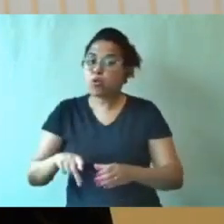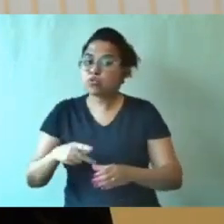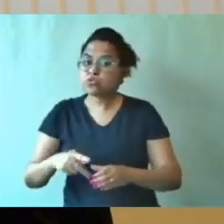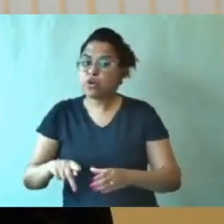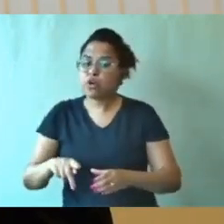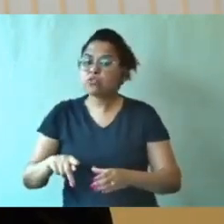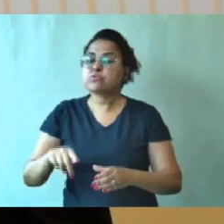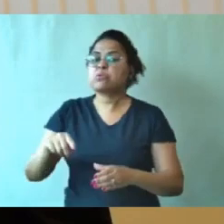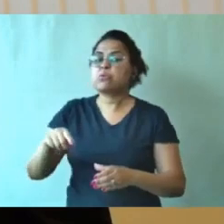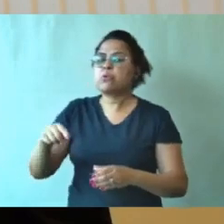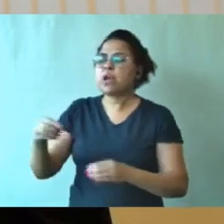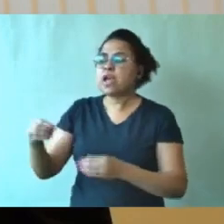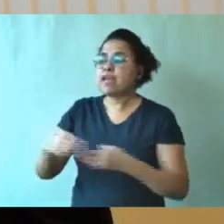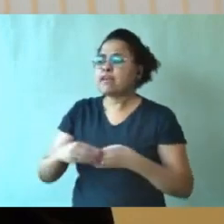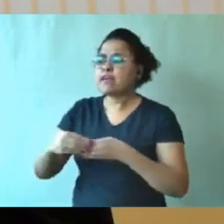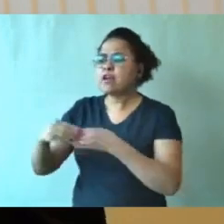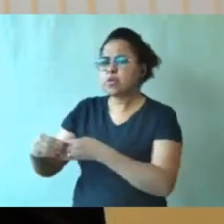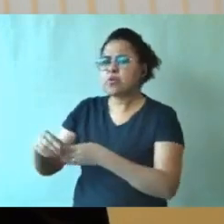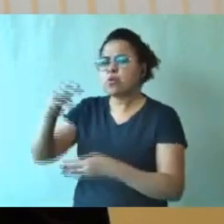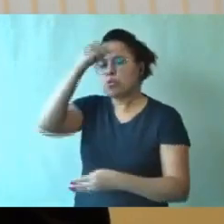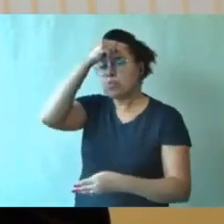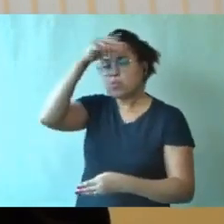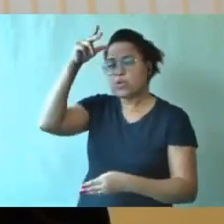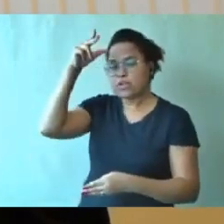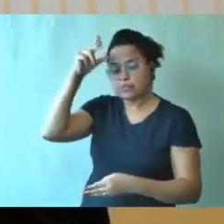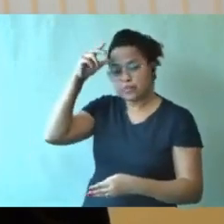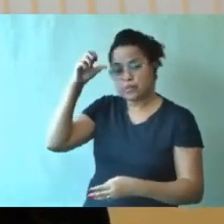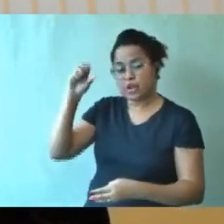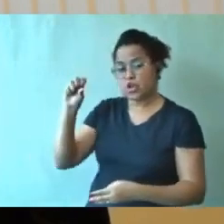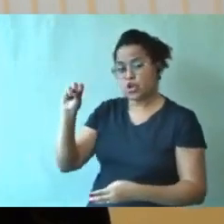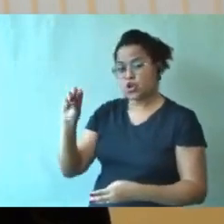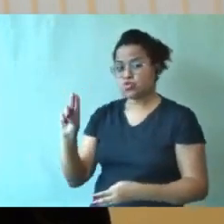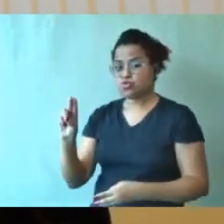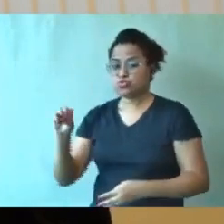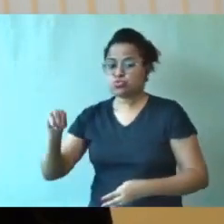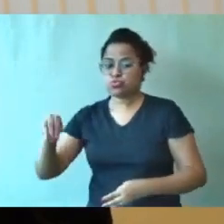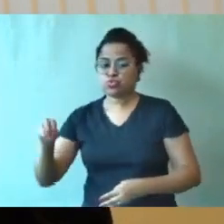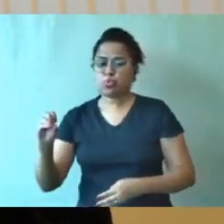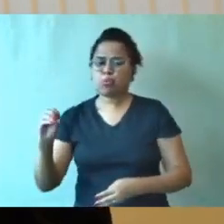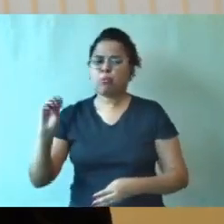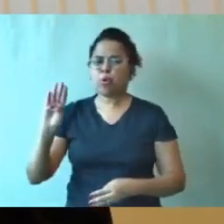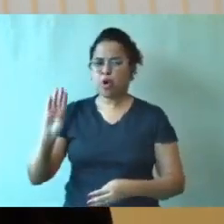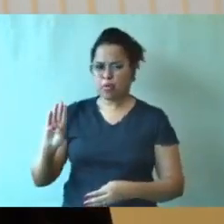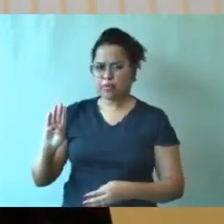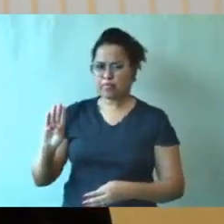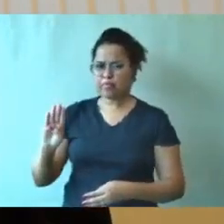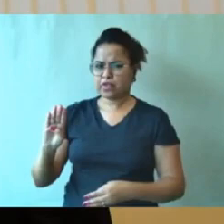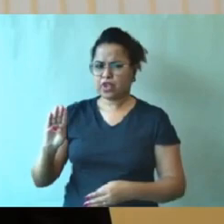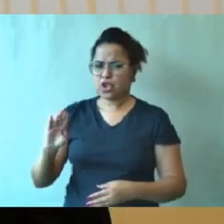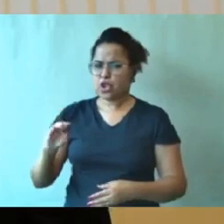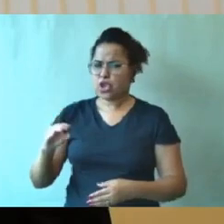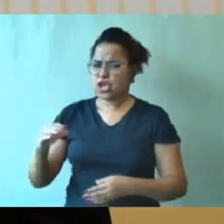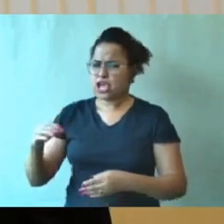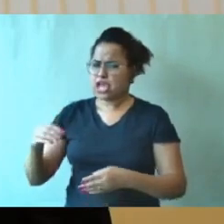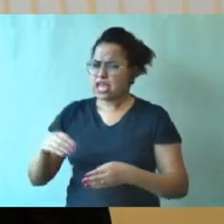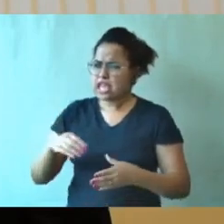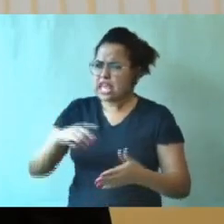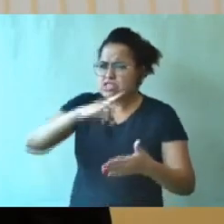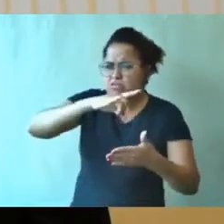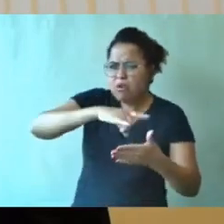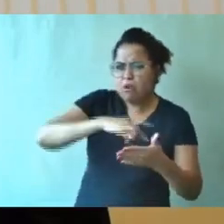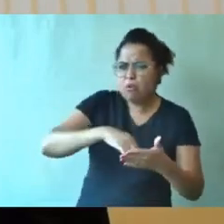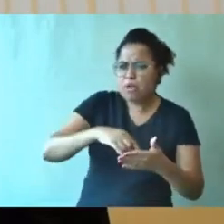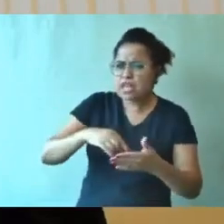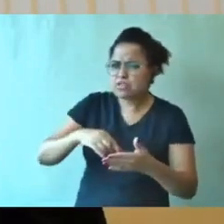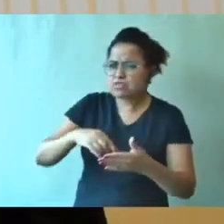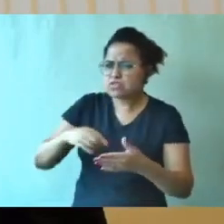Belo Horizonte, para o Passo MOB. E esses documentos foram voltados algumas vezes exatamente por dessas dúvidas que você